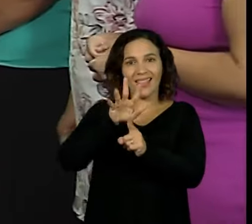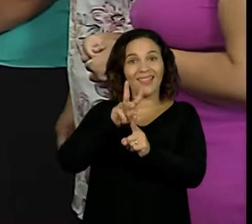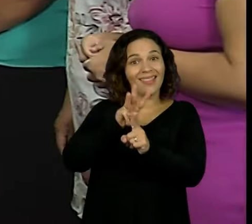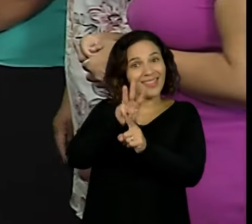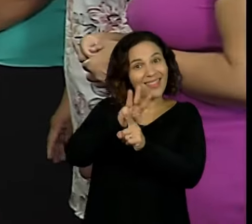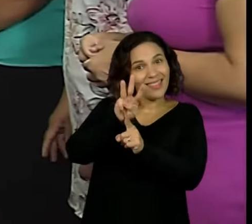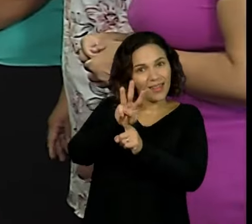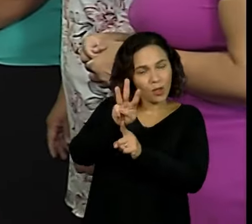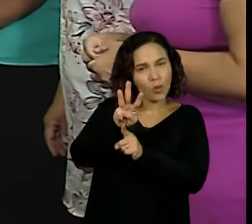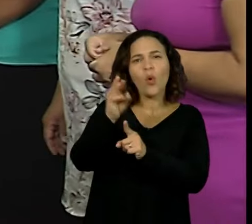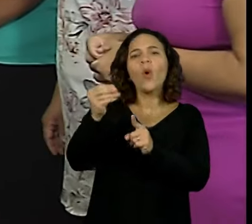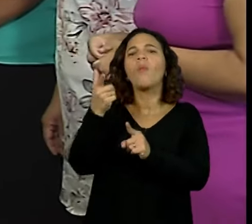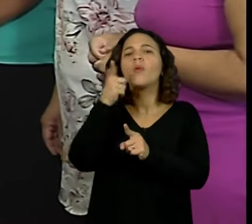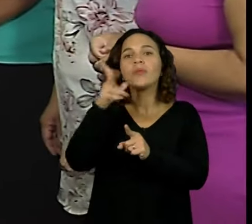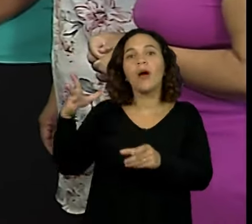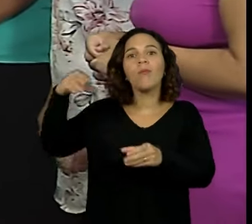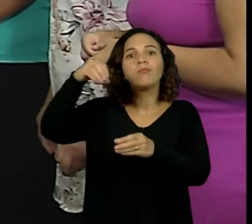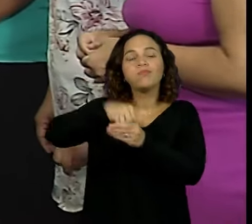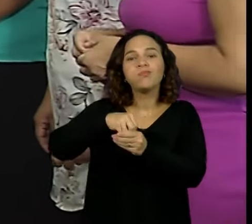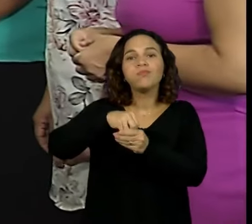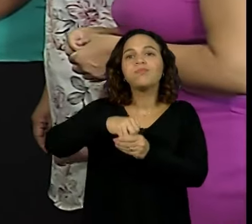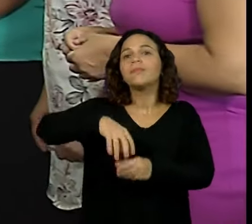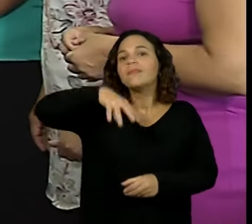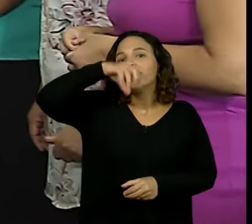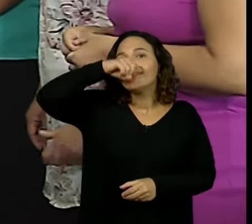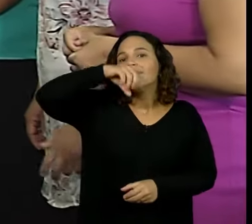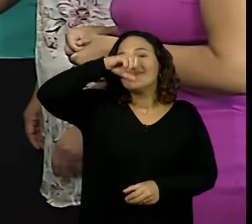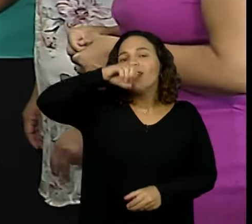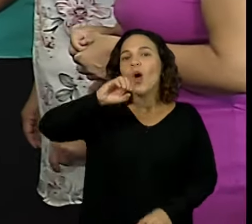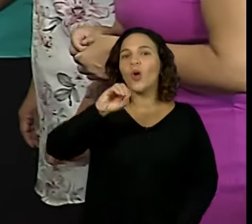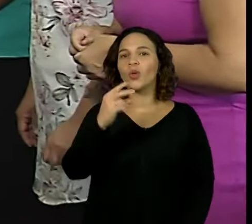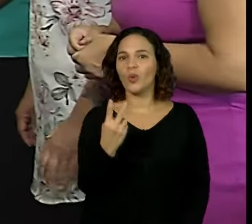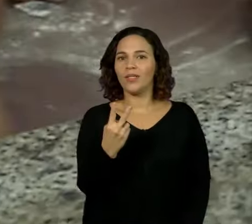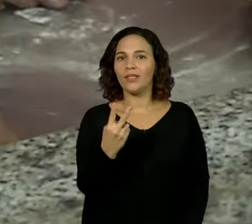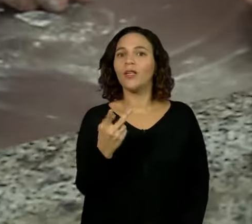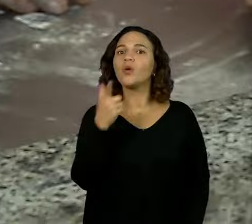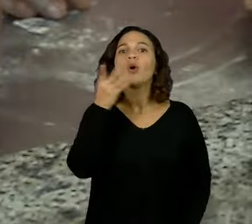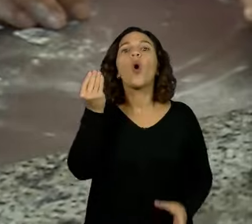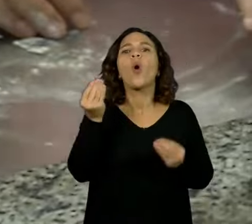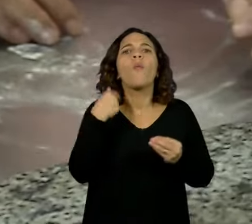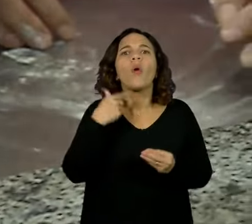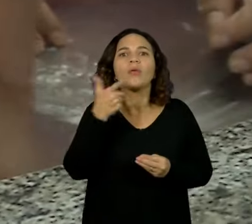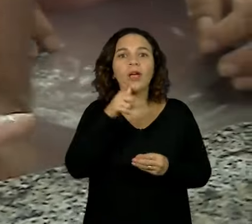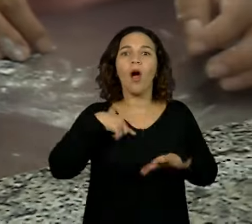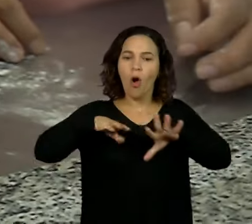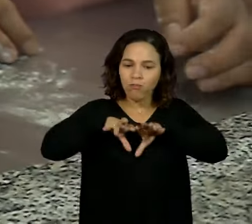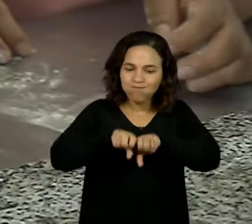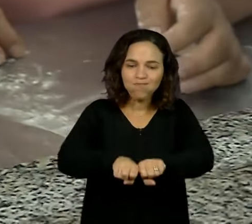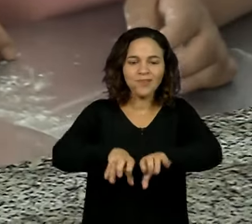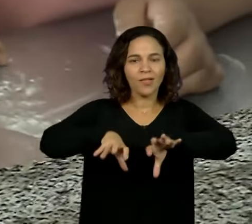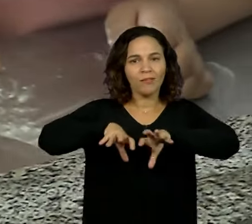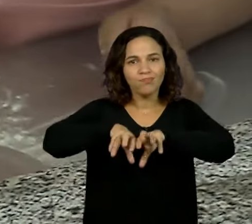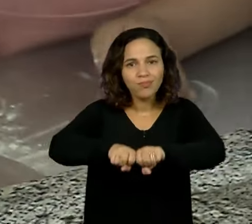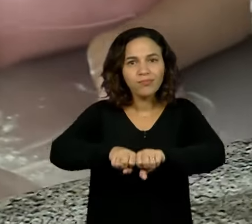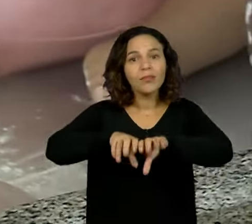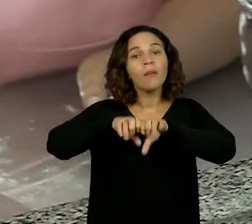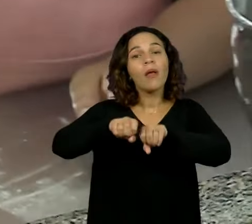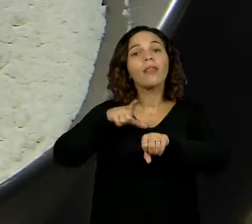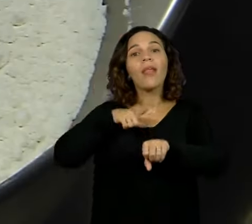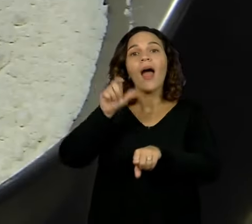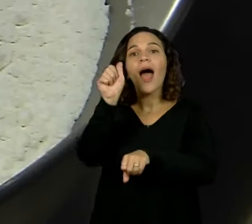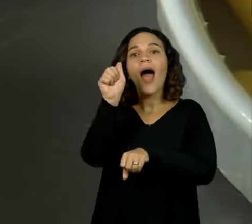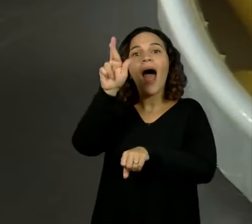acrescentando oxigênio na nossa massa. E esse processo a gente alcança na sova. Então, vou ensinar a vocês processo de sova nesse